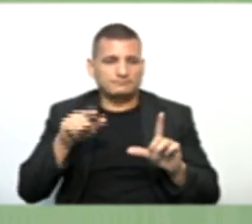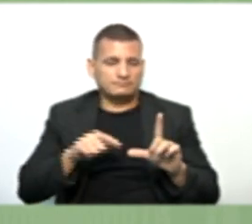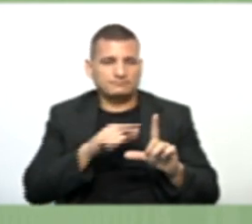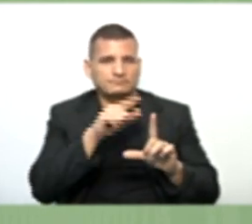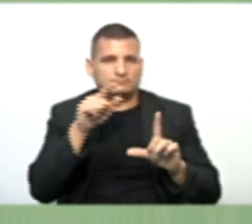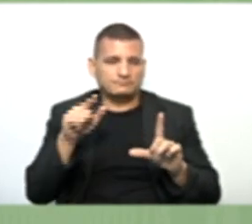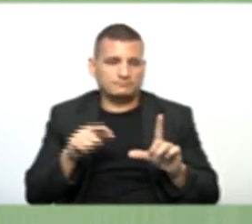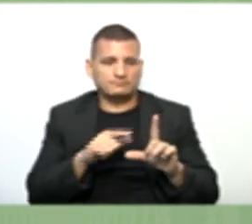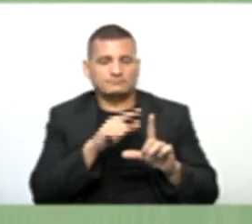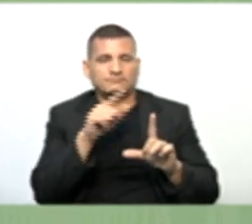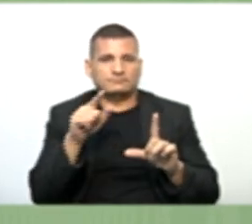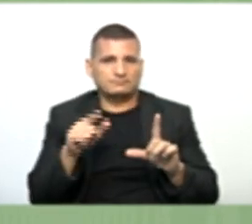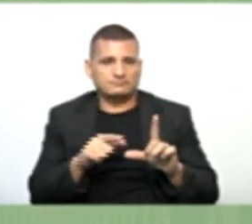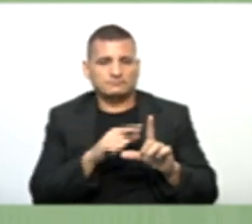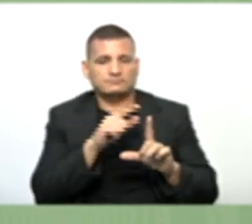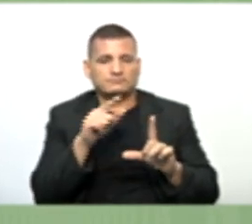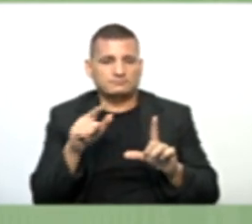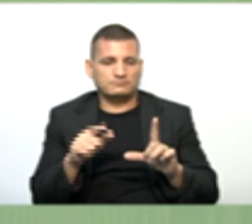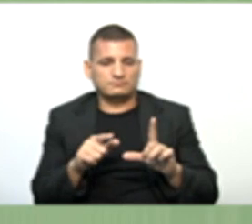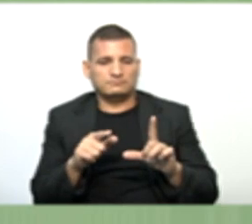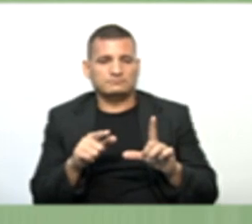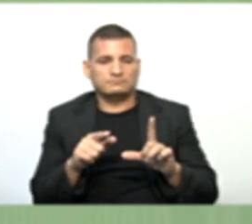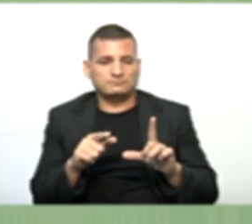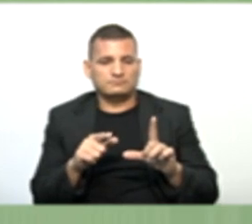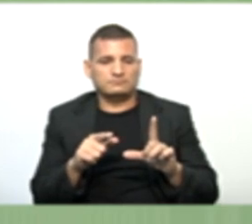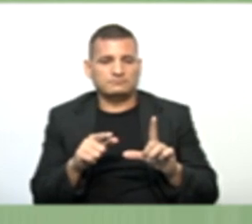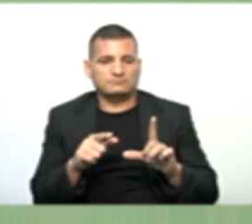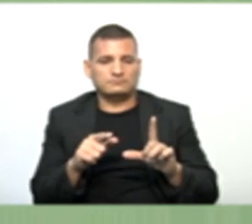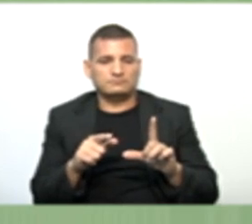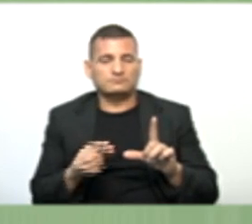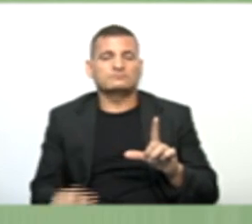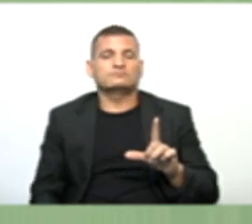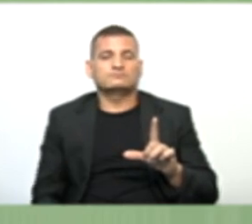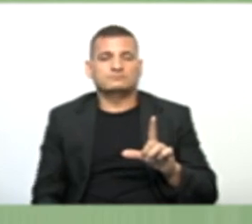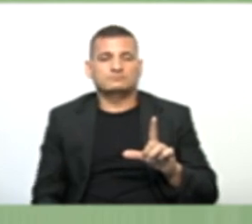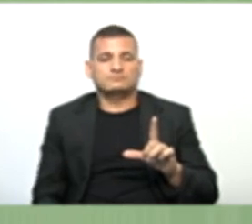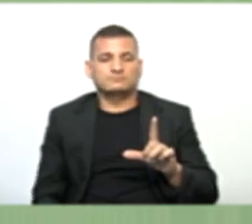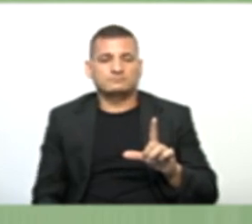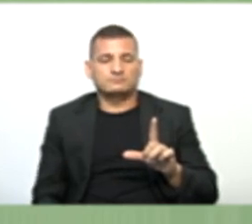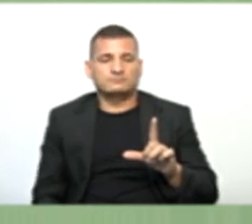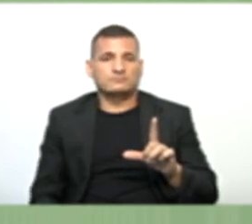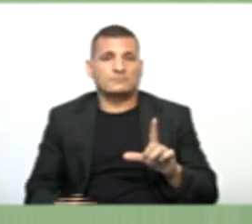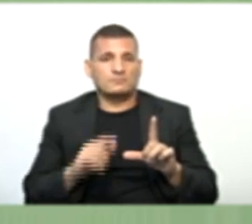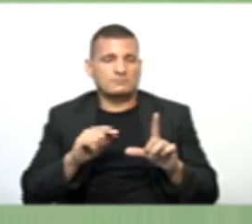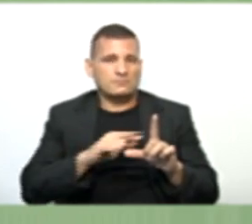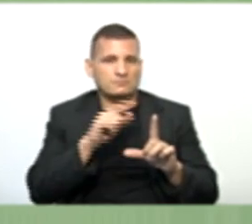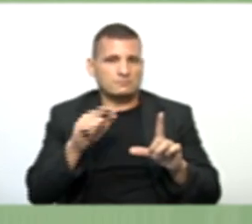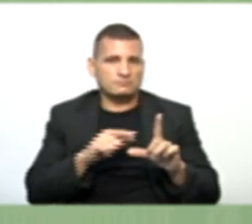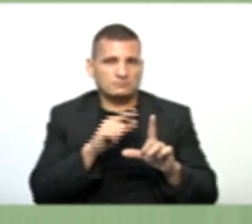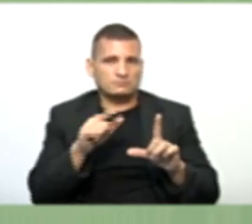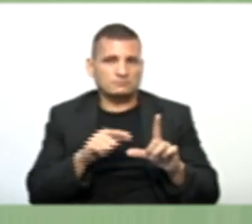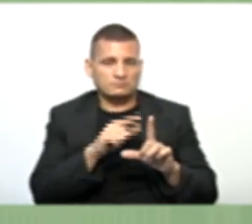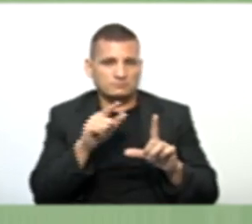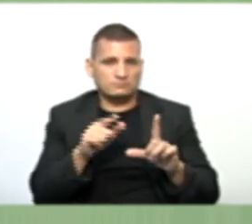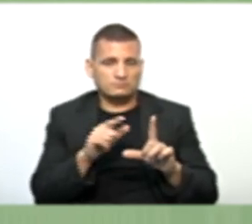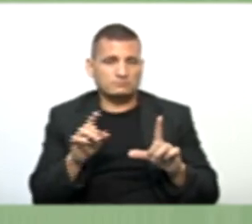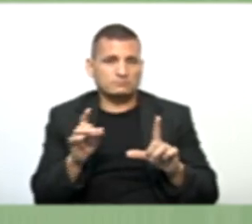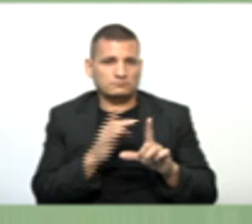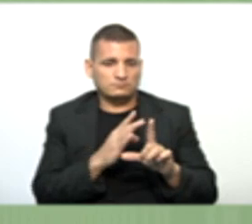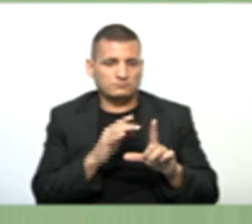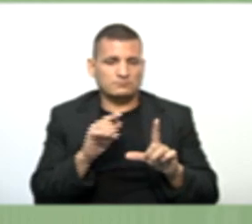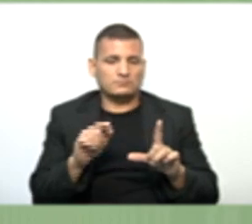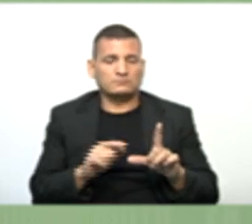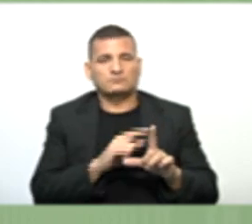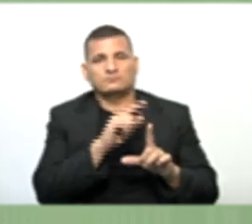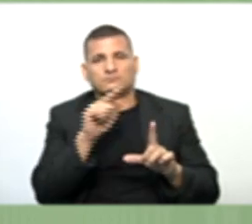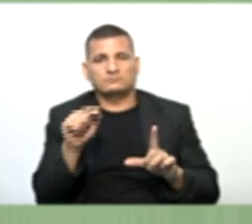desde que eu saio do início até chegar no fim e de passo em passo. Quando termina essa sequência, ele executa o próximo